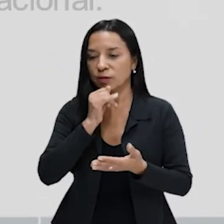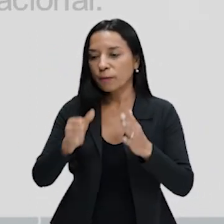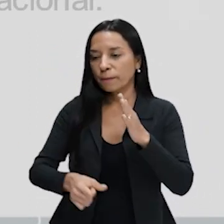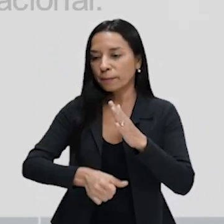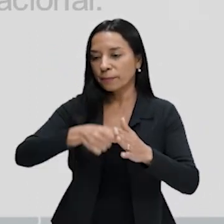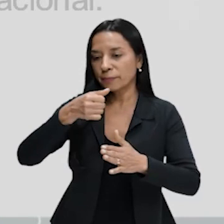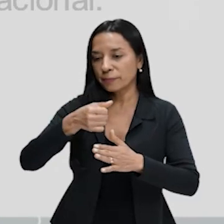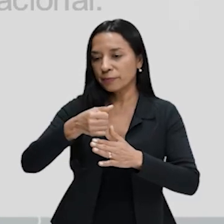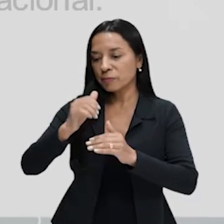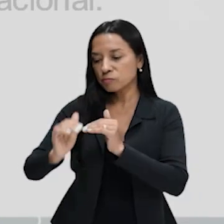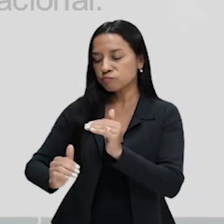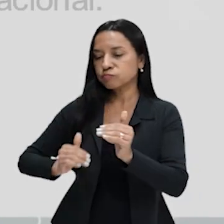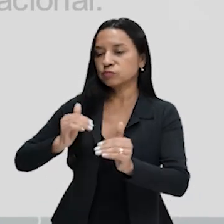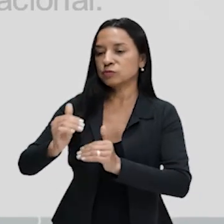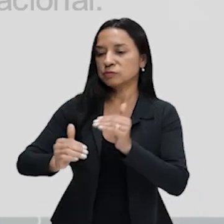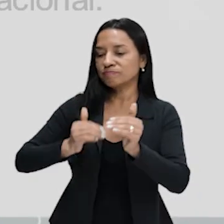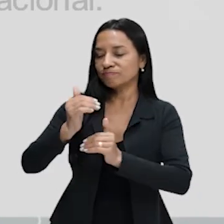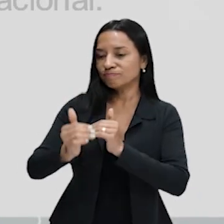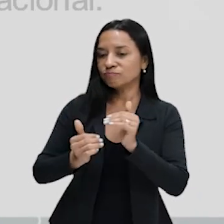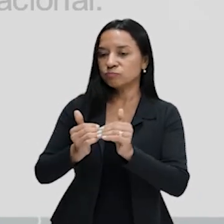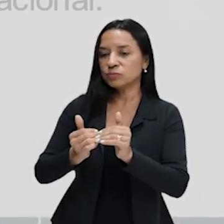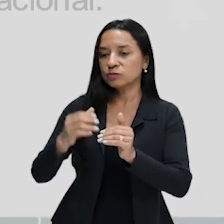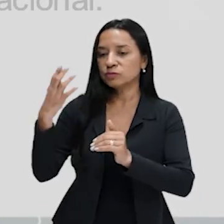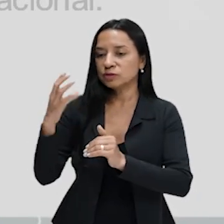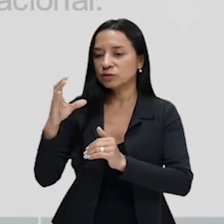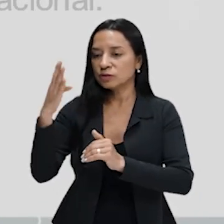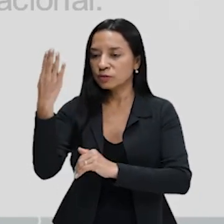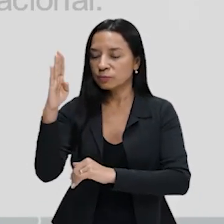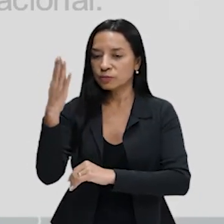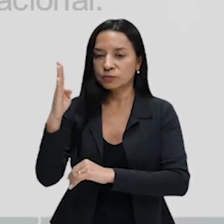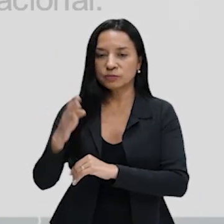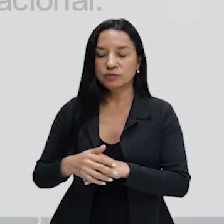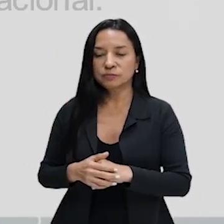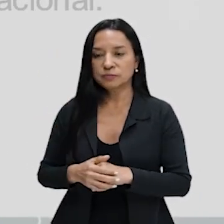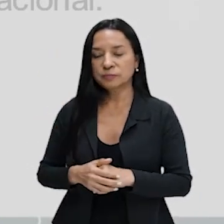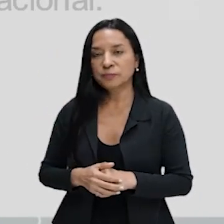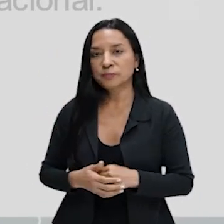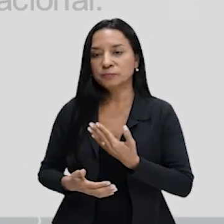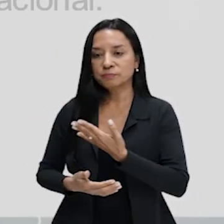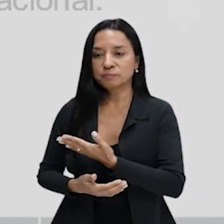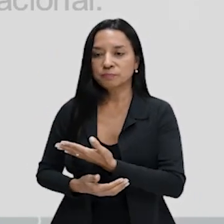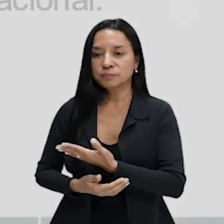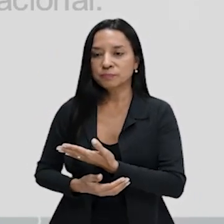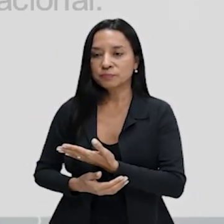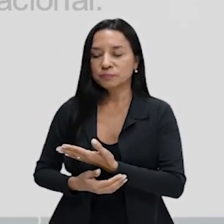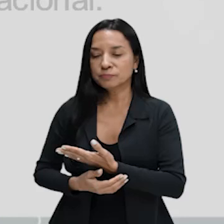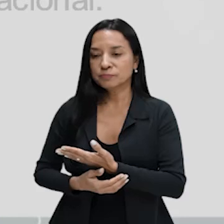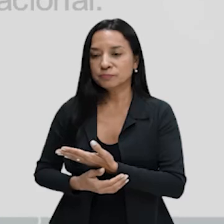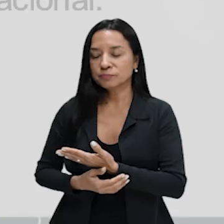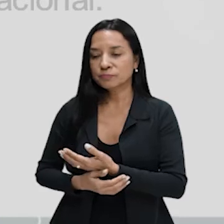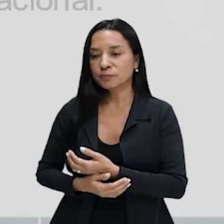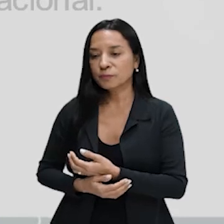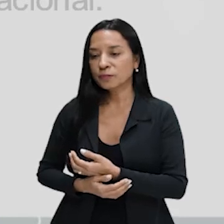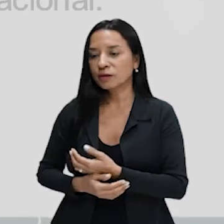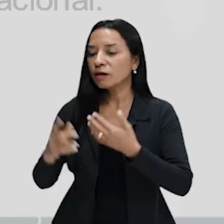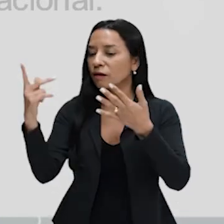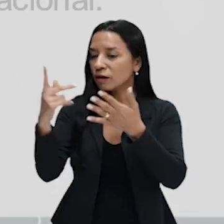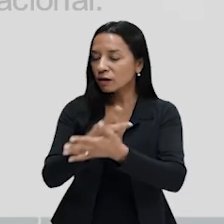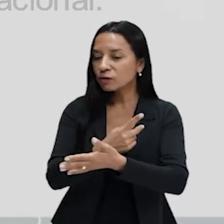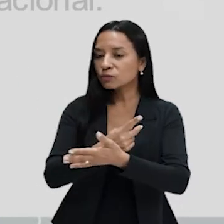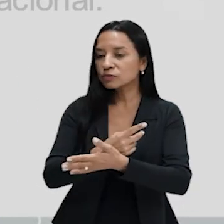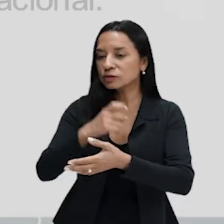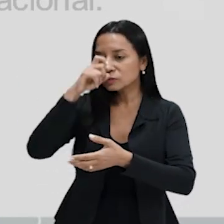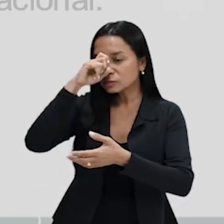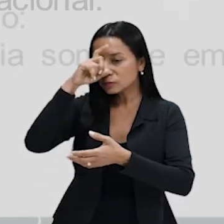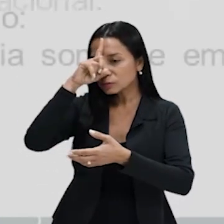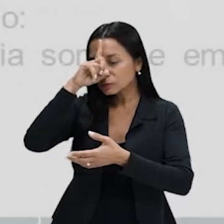de procedimento científico em biologia, tá? Essa situação aqui, ela aconteceu no Hospital Geral de Viena,